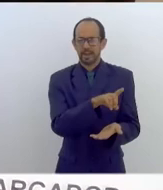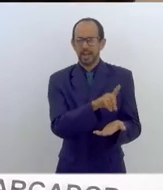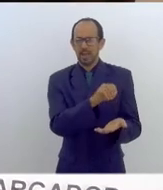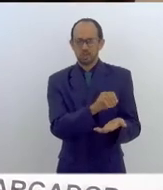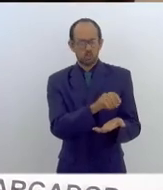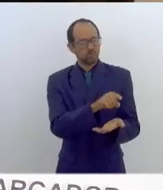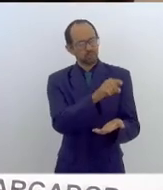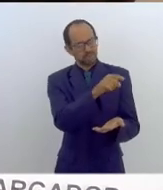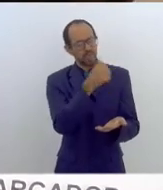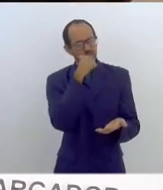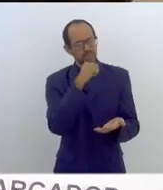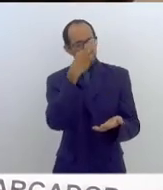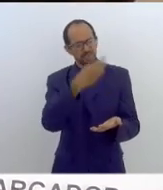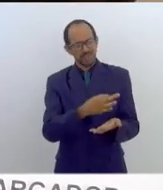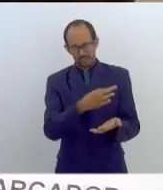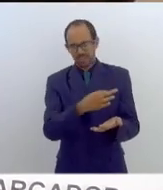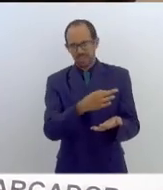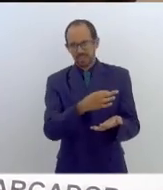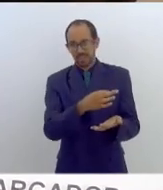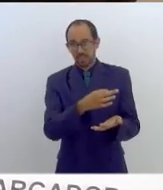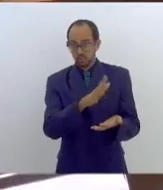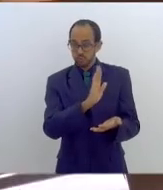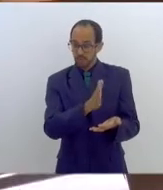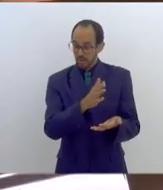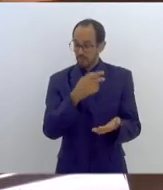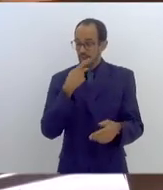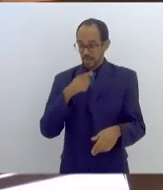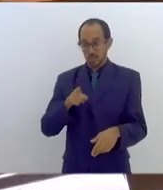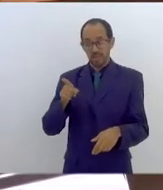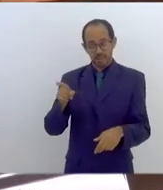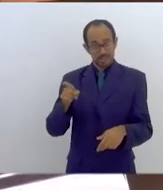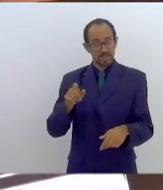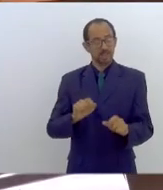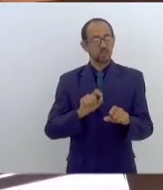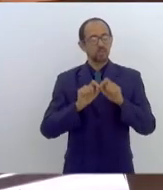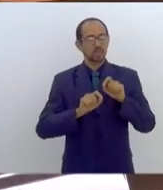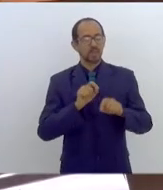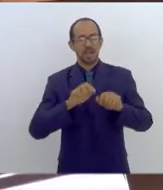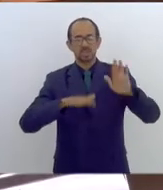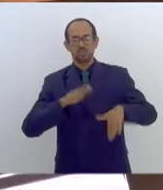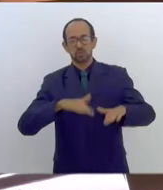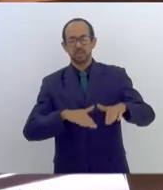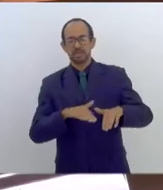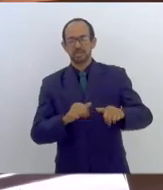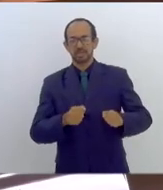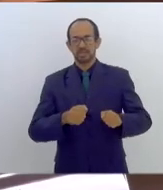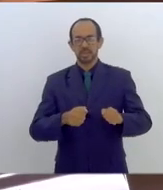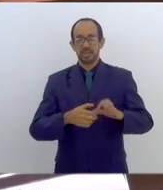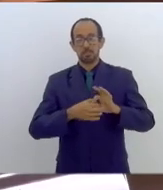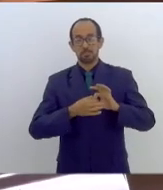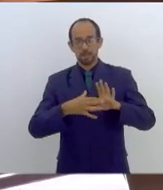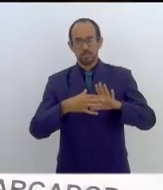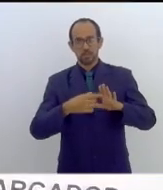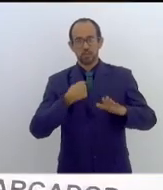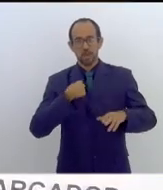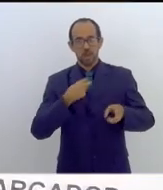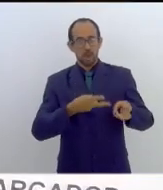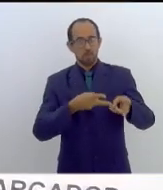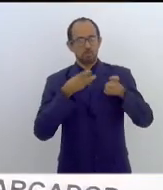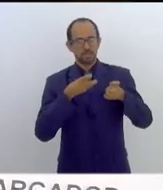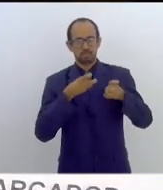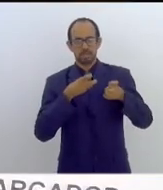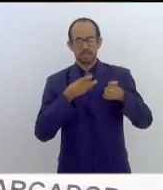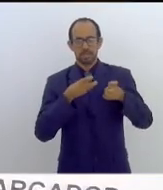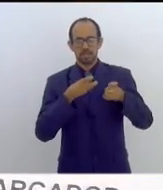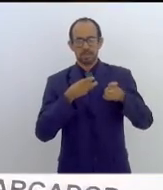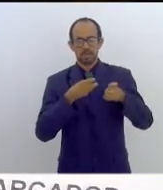a mulher ideal e ele eu já falei isso com ele ele muita das vezes é me permitiu observar o